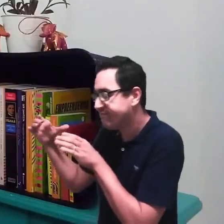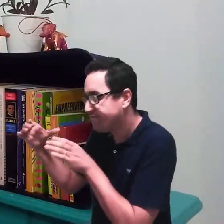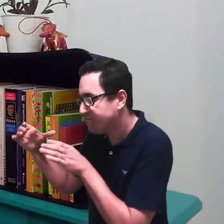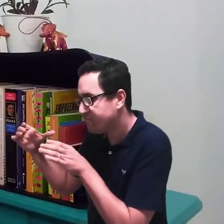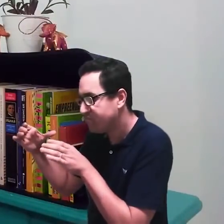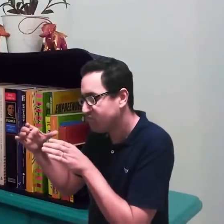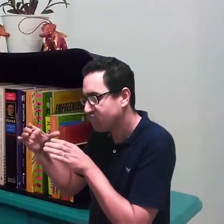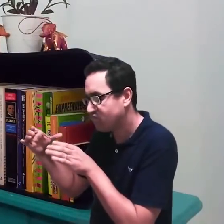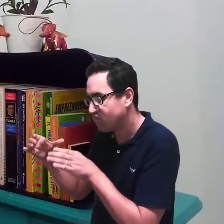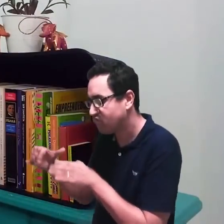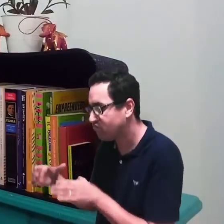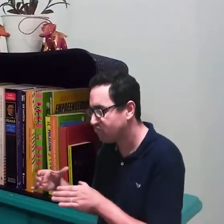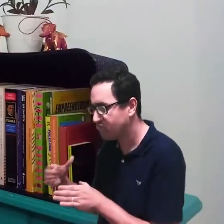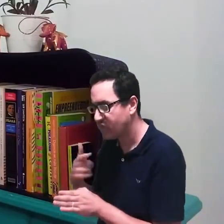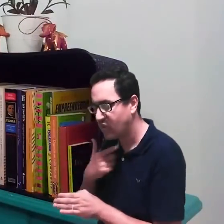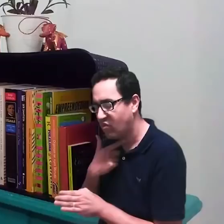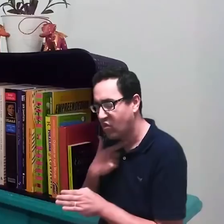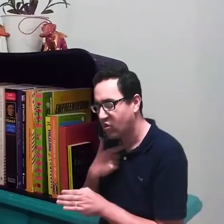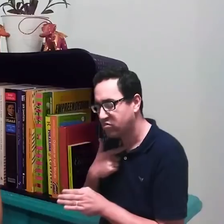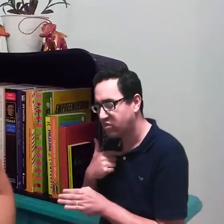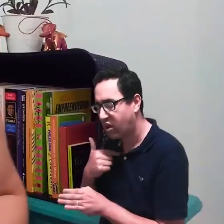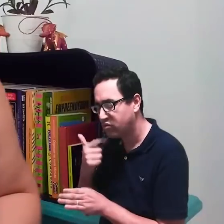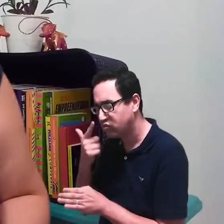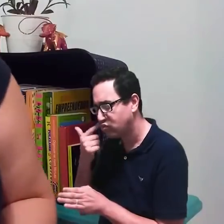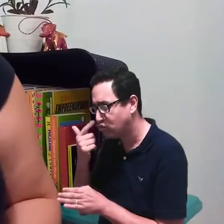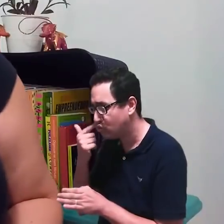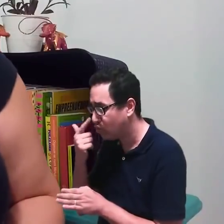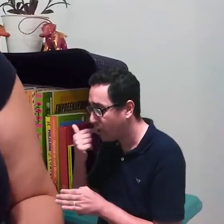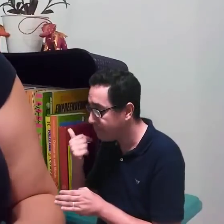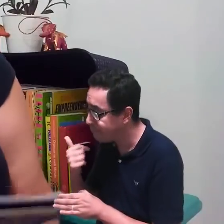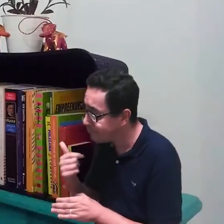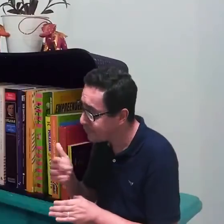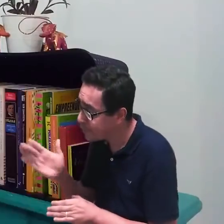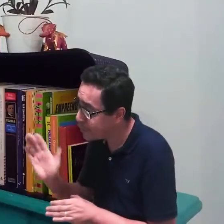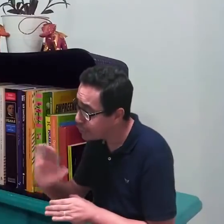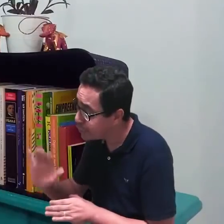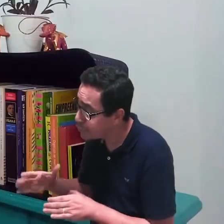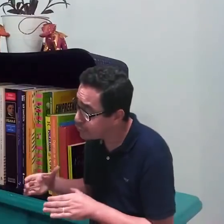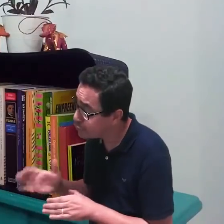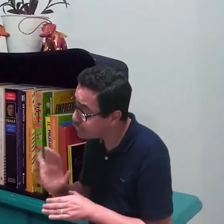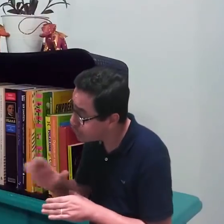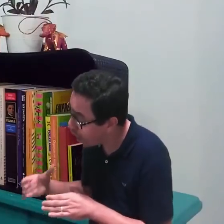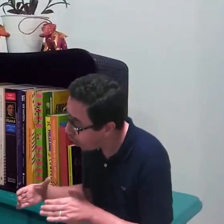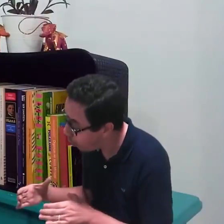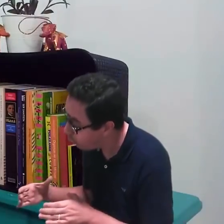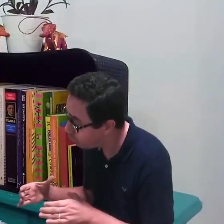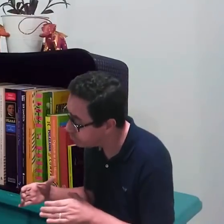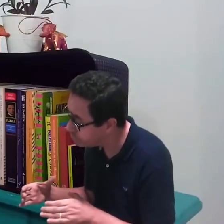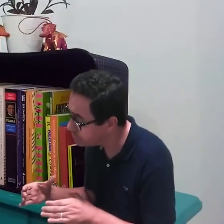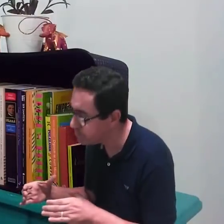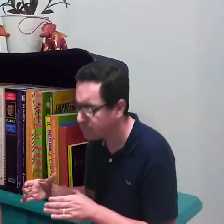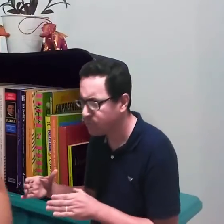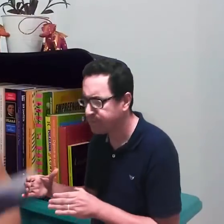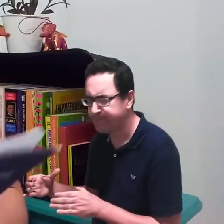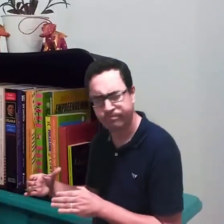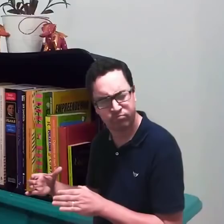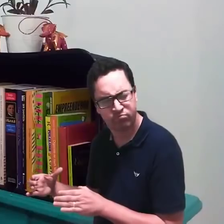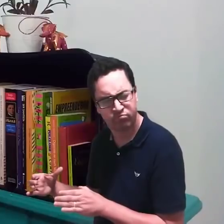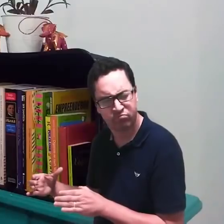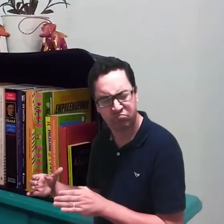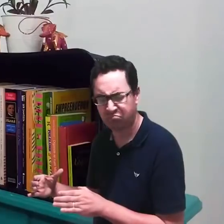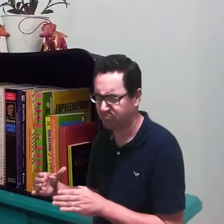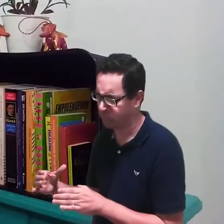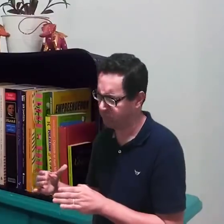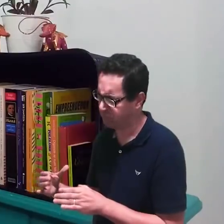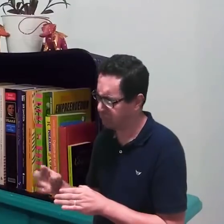chorar. Adeus, disse ele à flor, mas ela não respondeu. Adeus, disse ele novamente. A